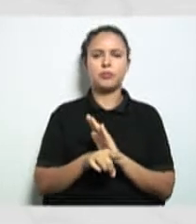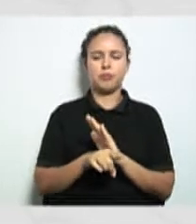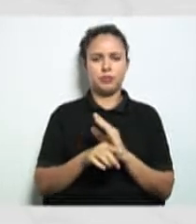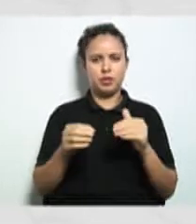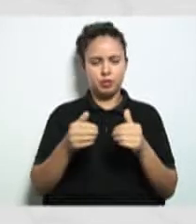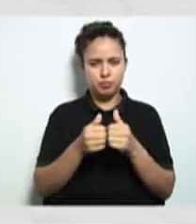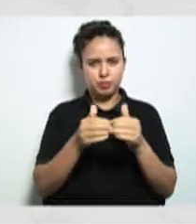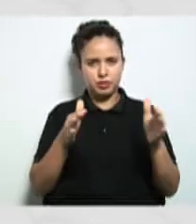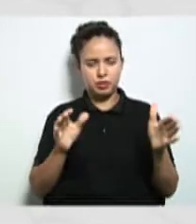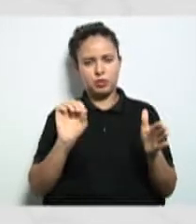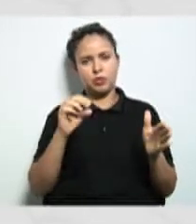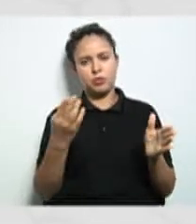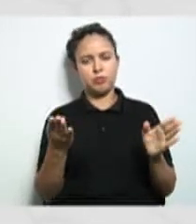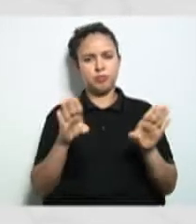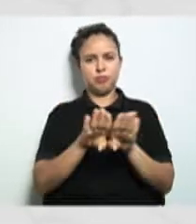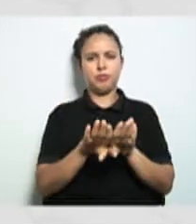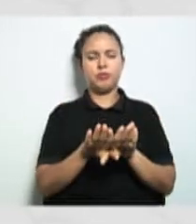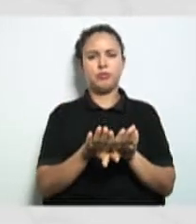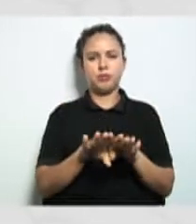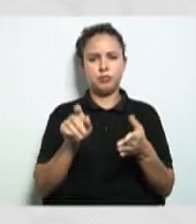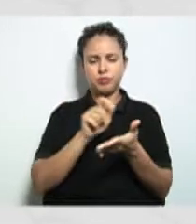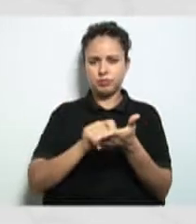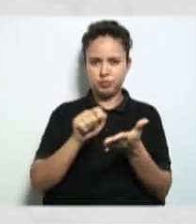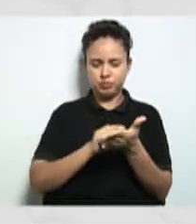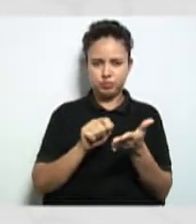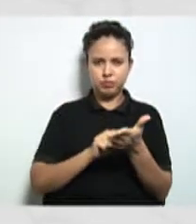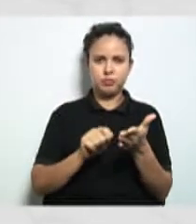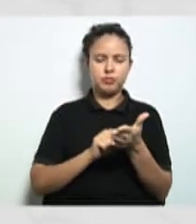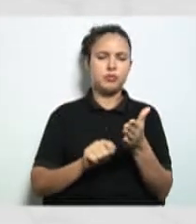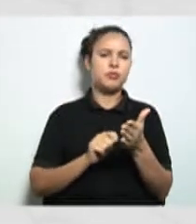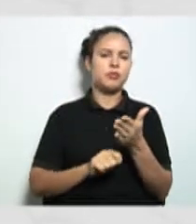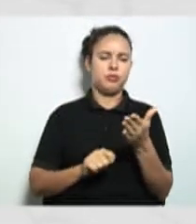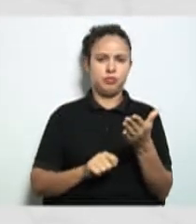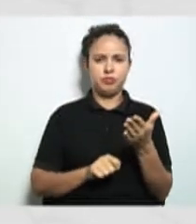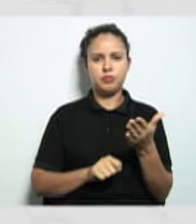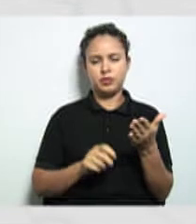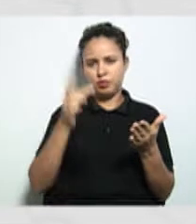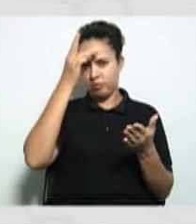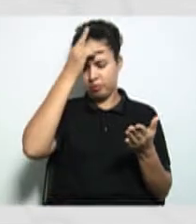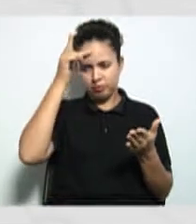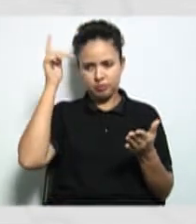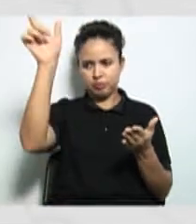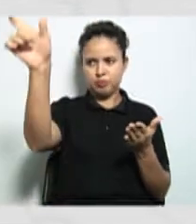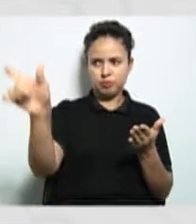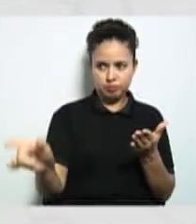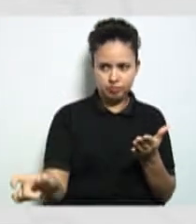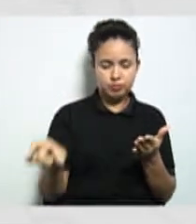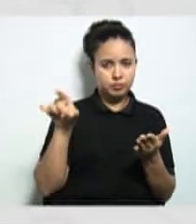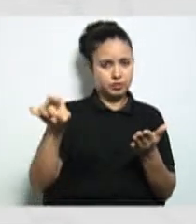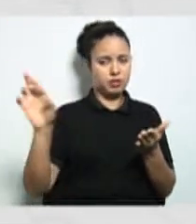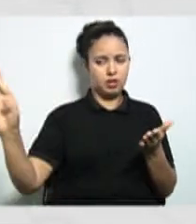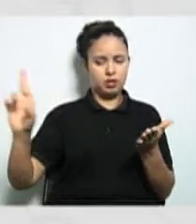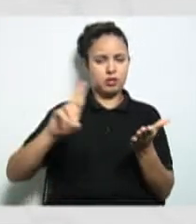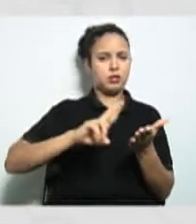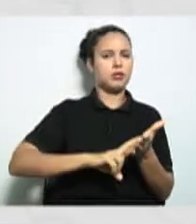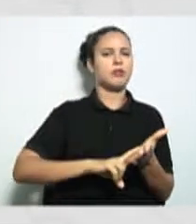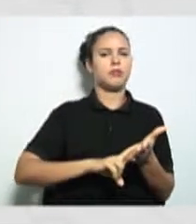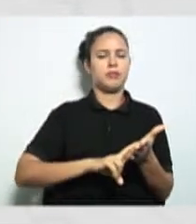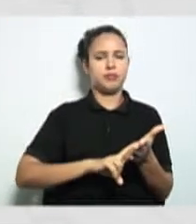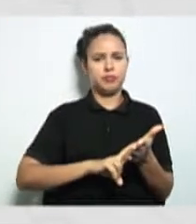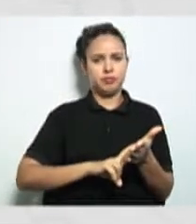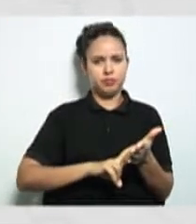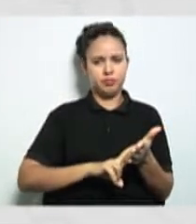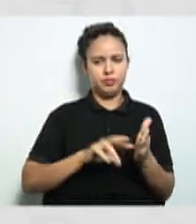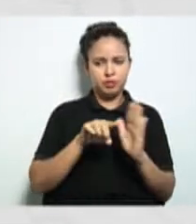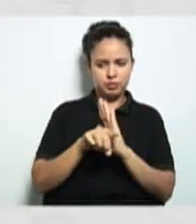fechadas, preenchidas pelo pesquisado. Quem é o pesquisado? É a pessoa que